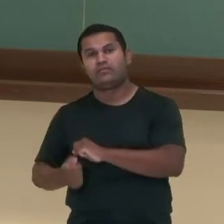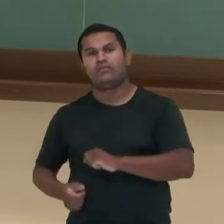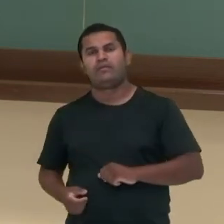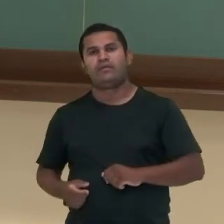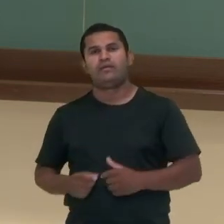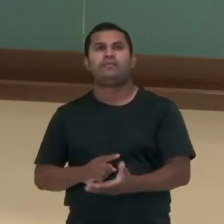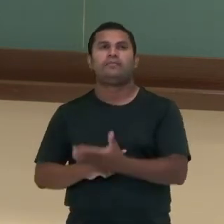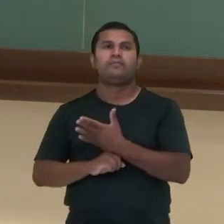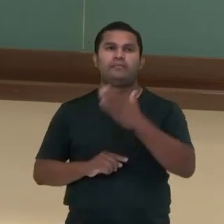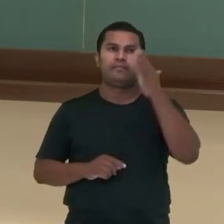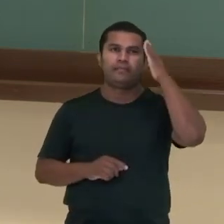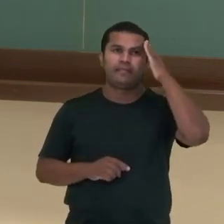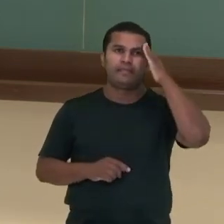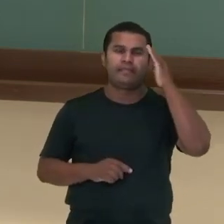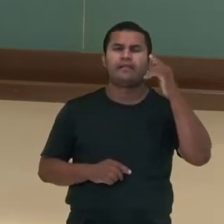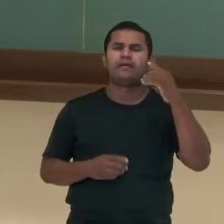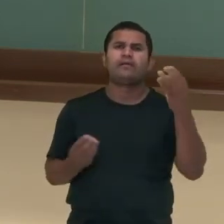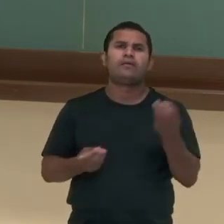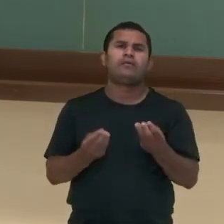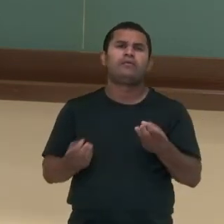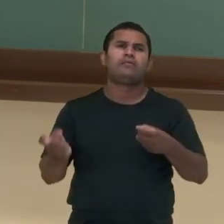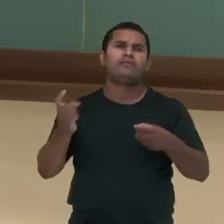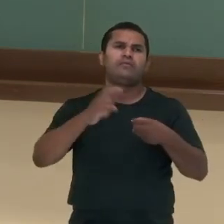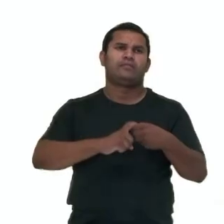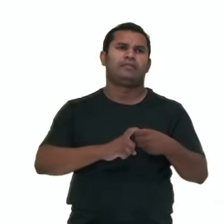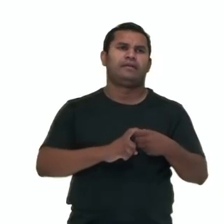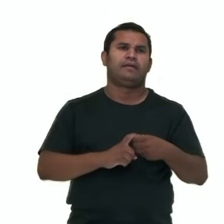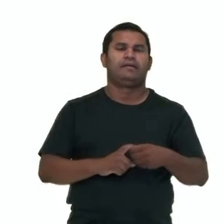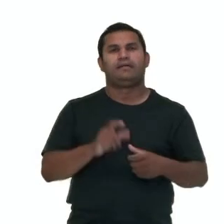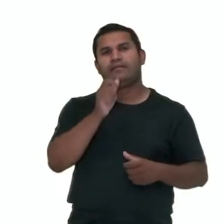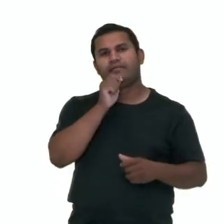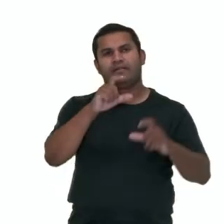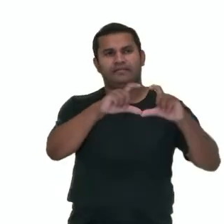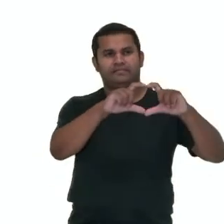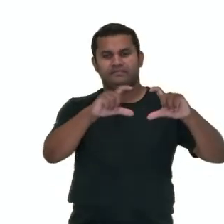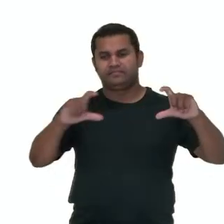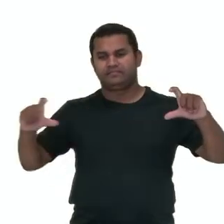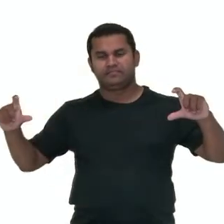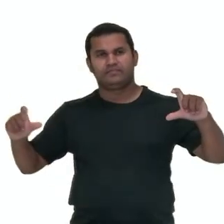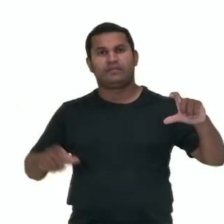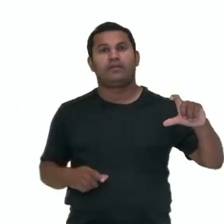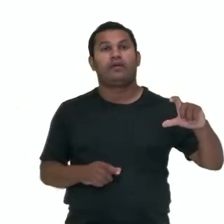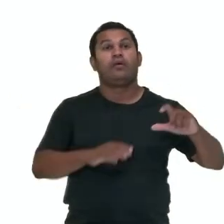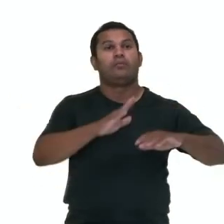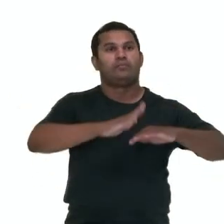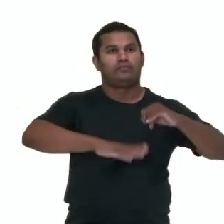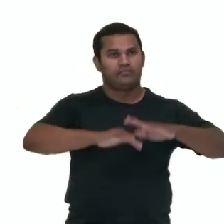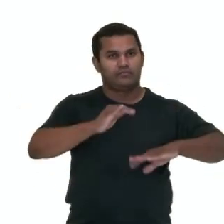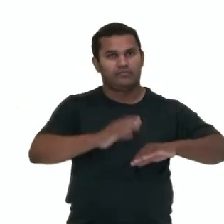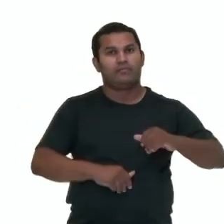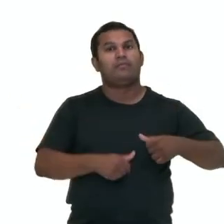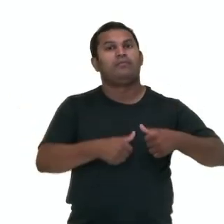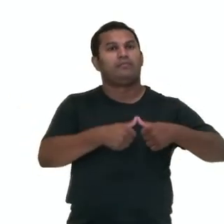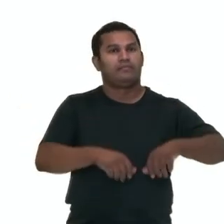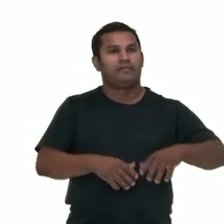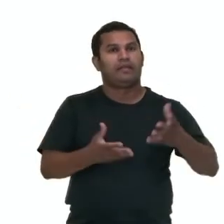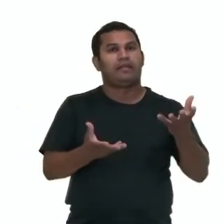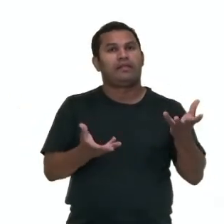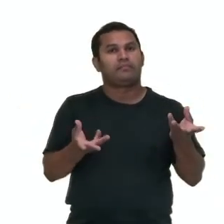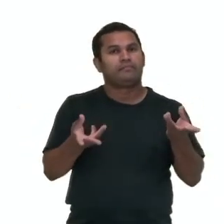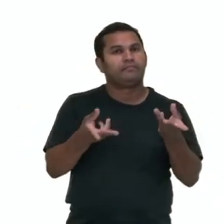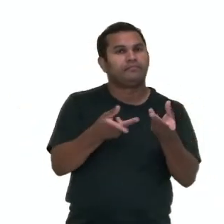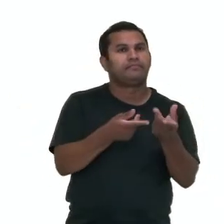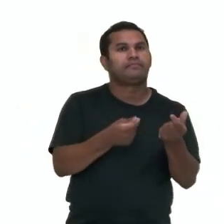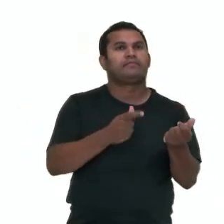de acordo então o profissional está qualificado para orientar os pais é o verbo de ligação é o estar